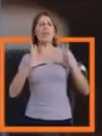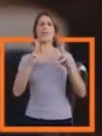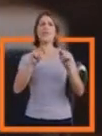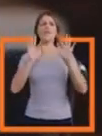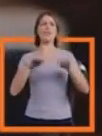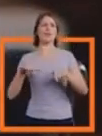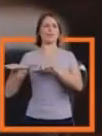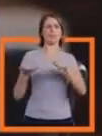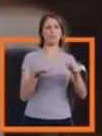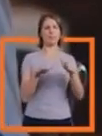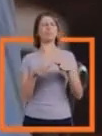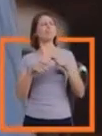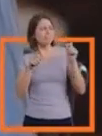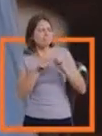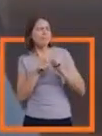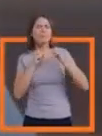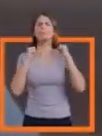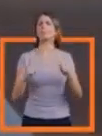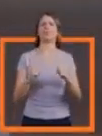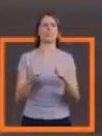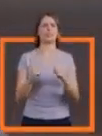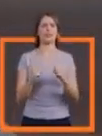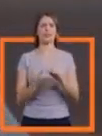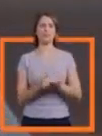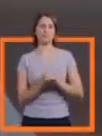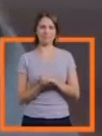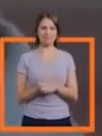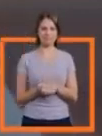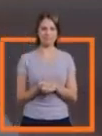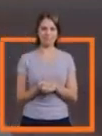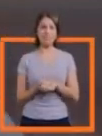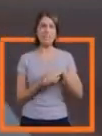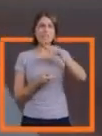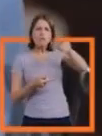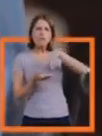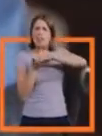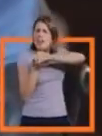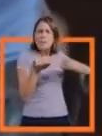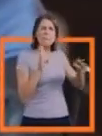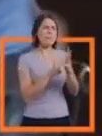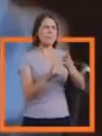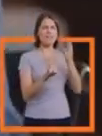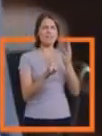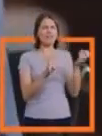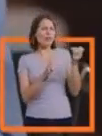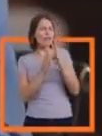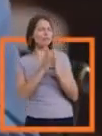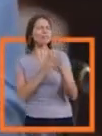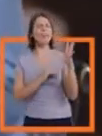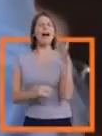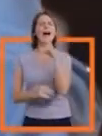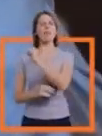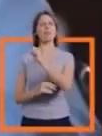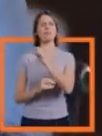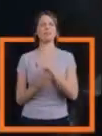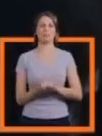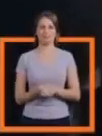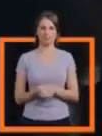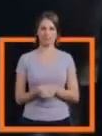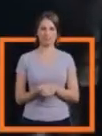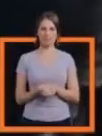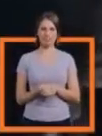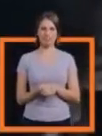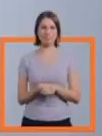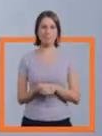meta é abrir todos os finais de semana. Fizemos as contas, é possível fazer isso. Você elimina essa fila e começa de